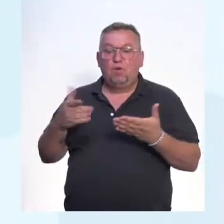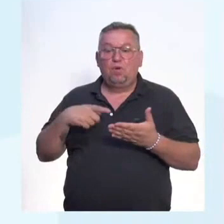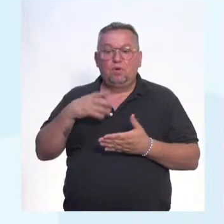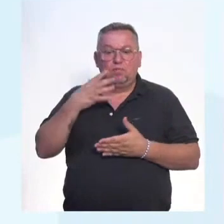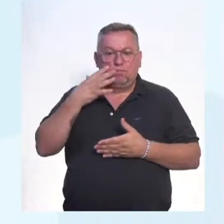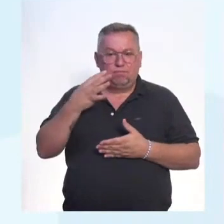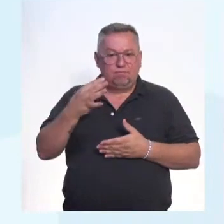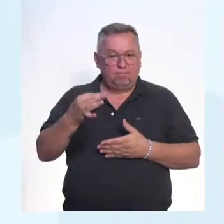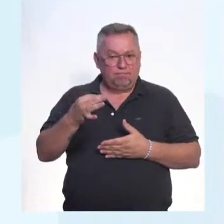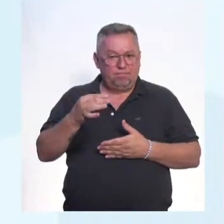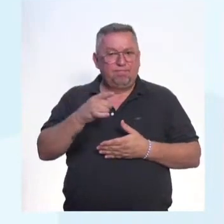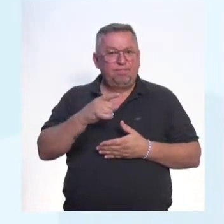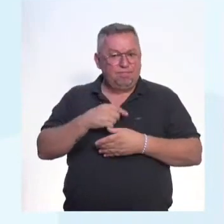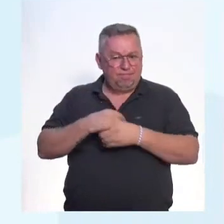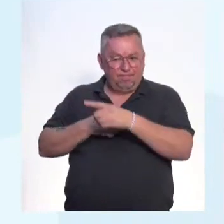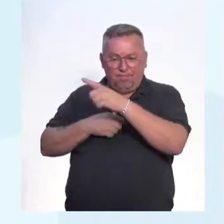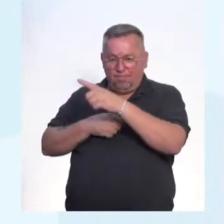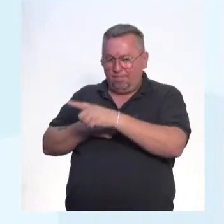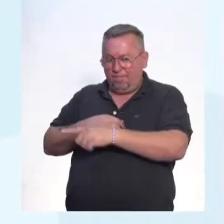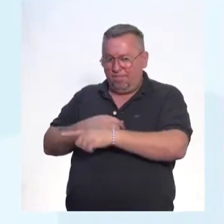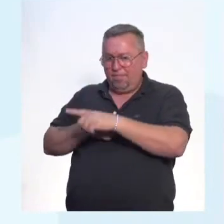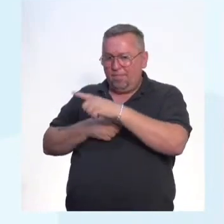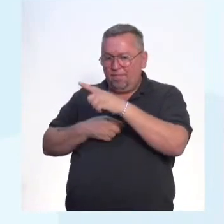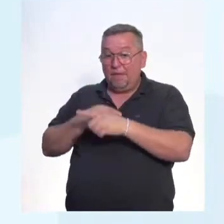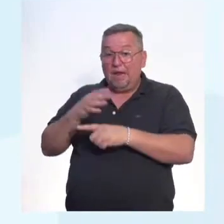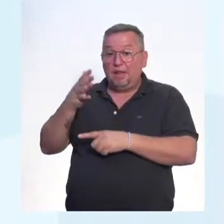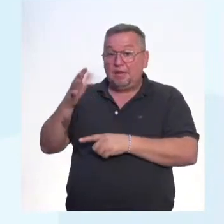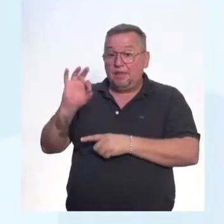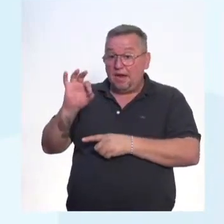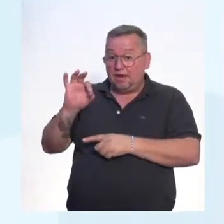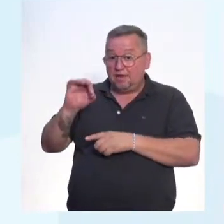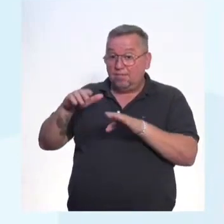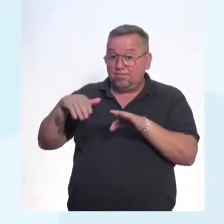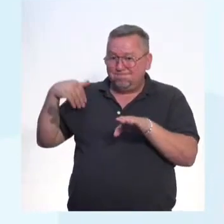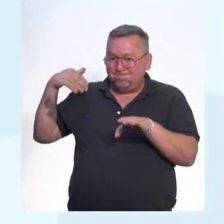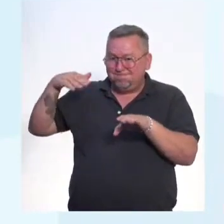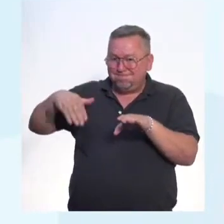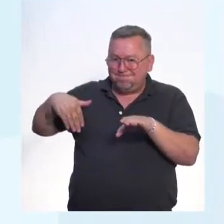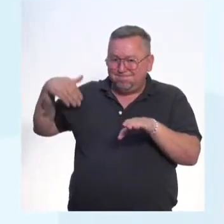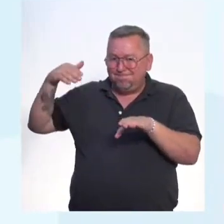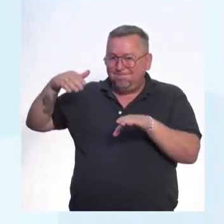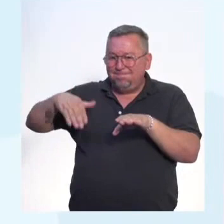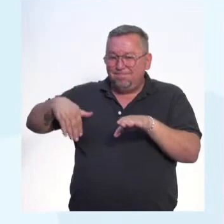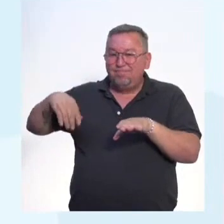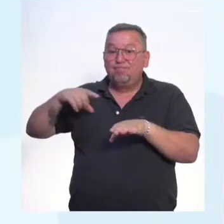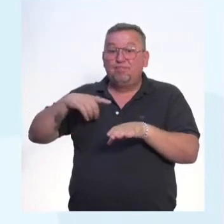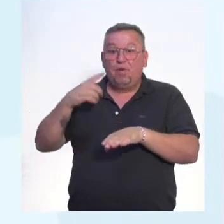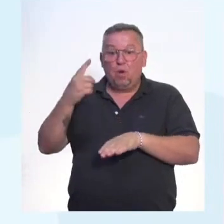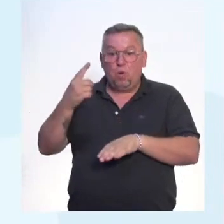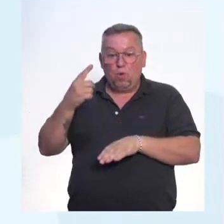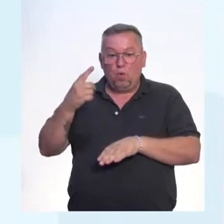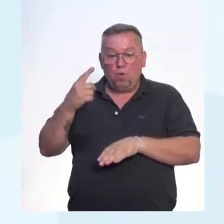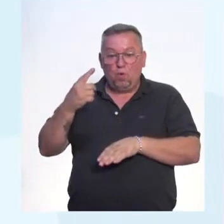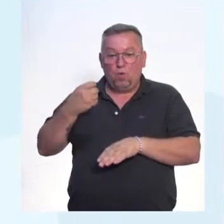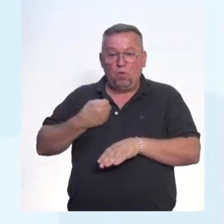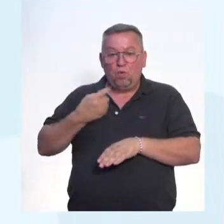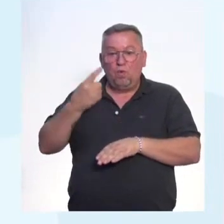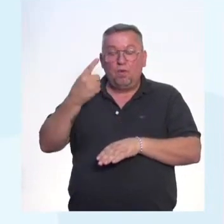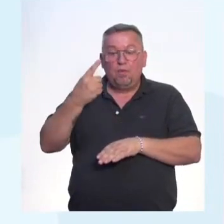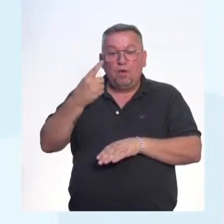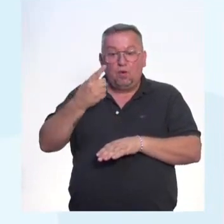preste atenção. Nós temos 10 nadadores. Eu vou ter um nadador para o primeiro